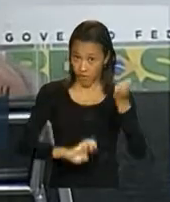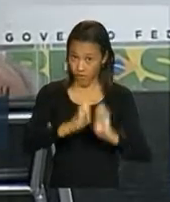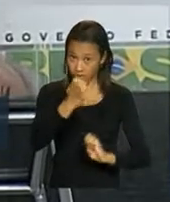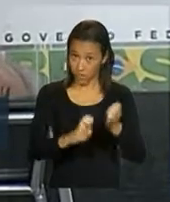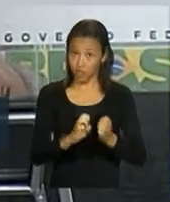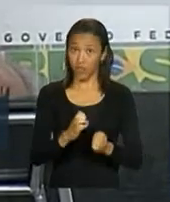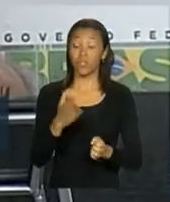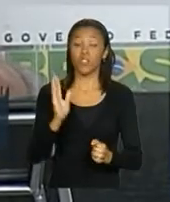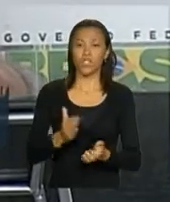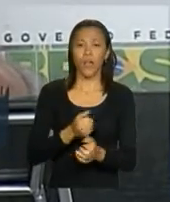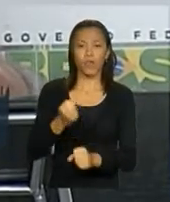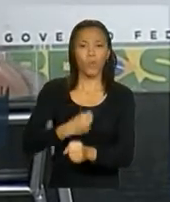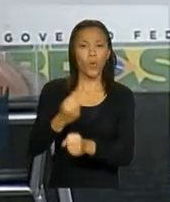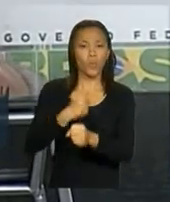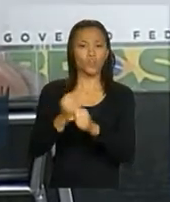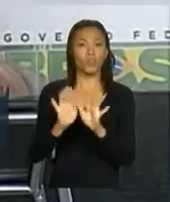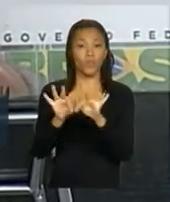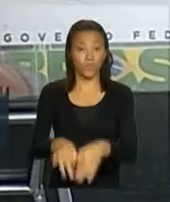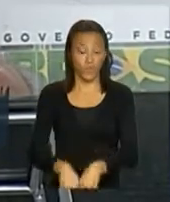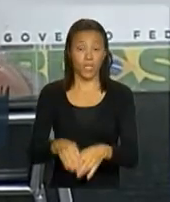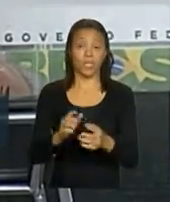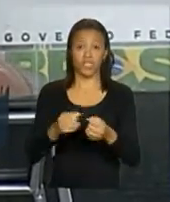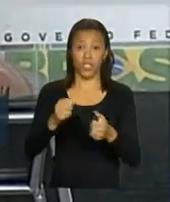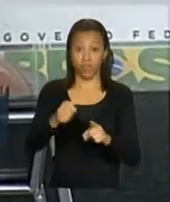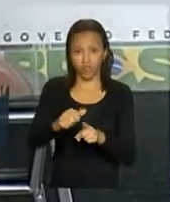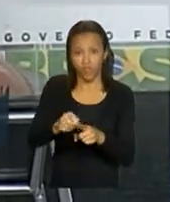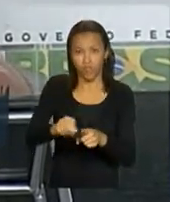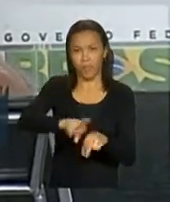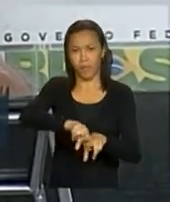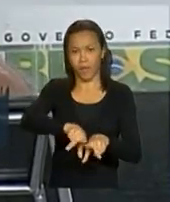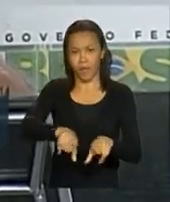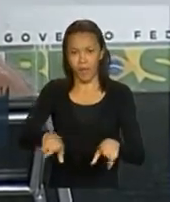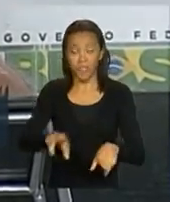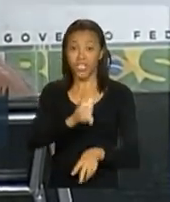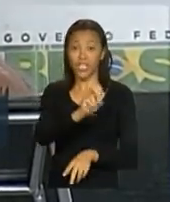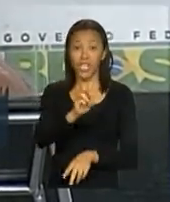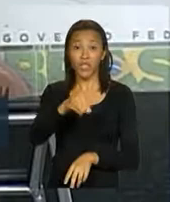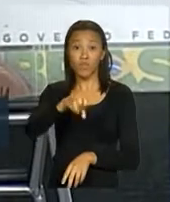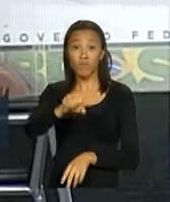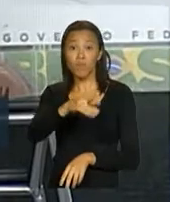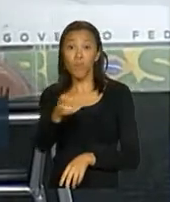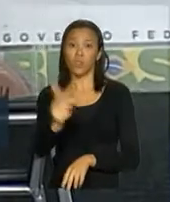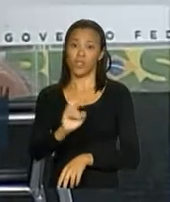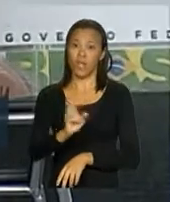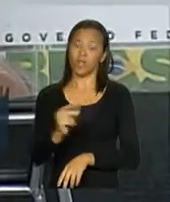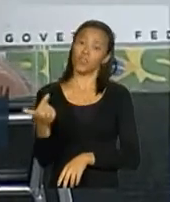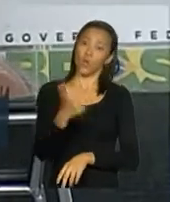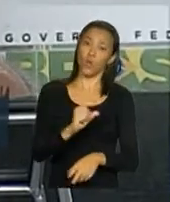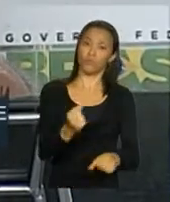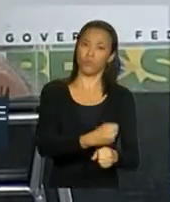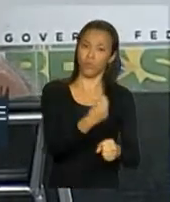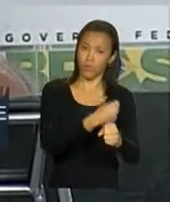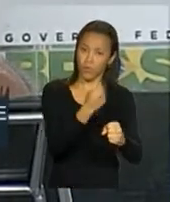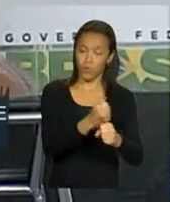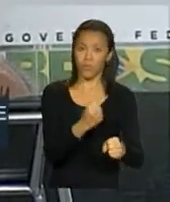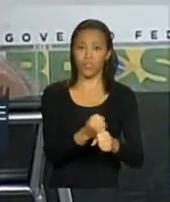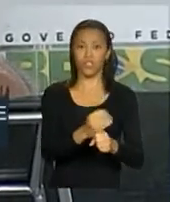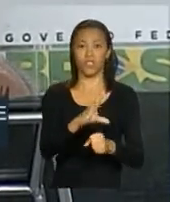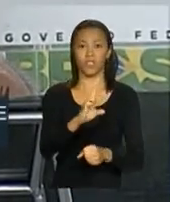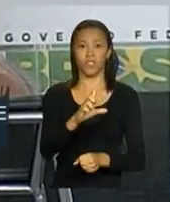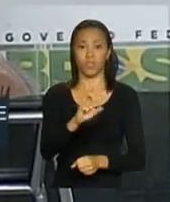agora, o terminal de grãos, de R$ 500 milhões, e do terminal de pellets e celulose,